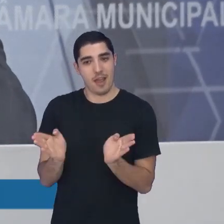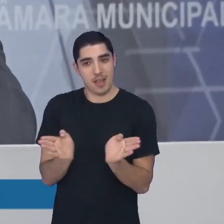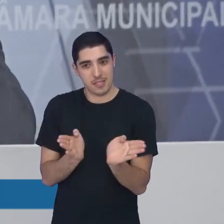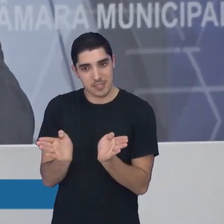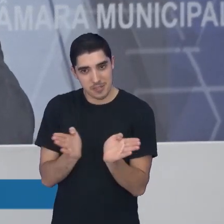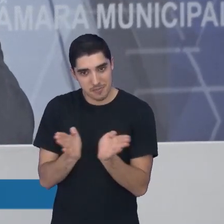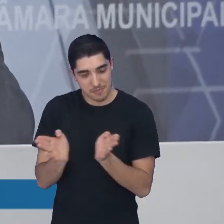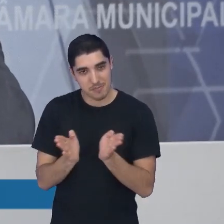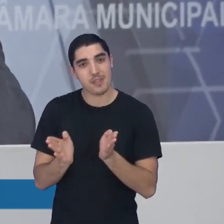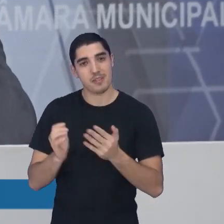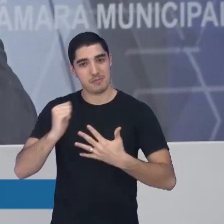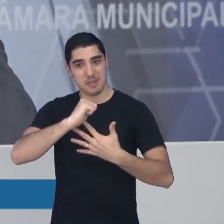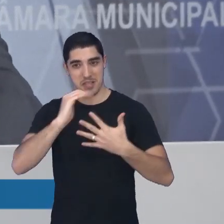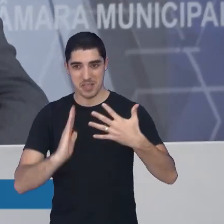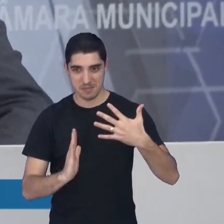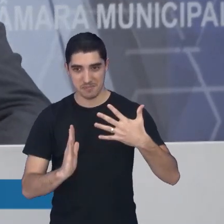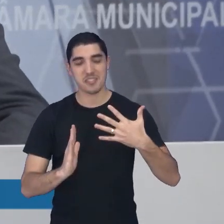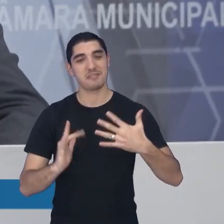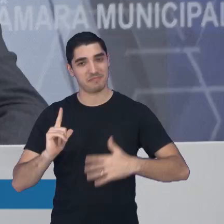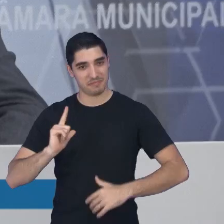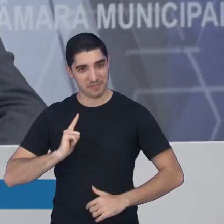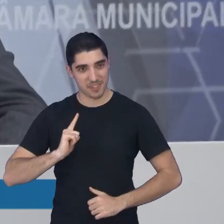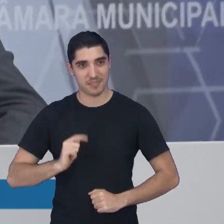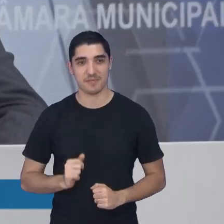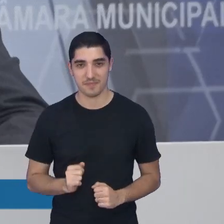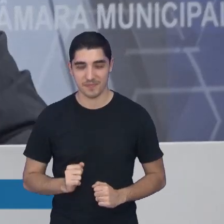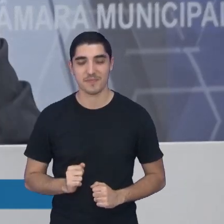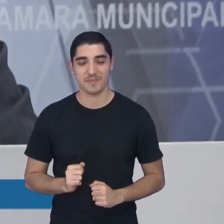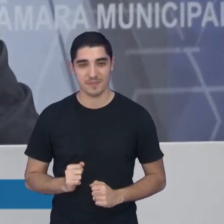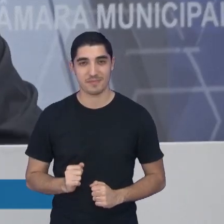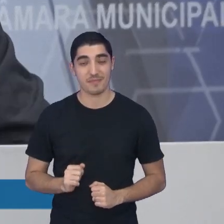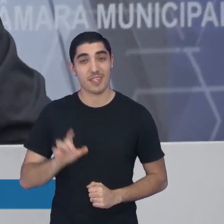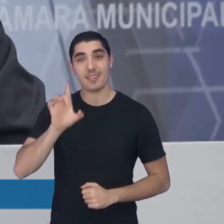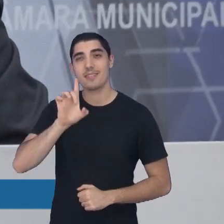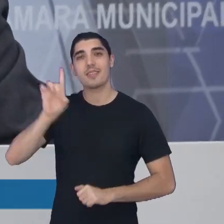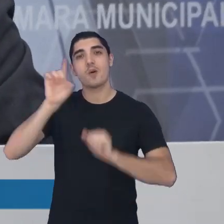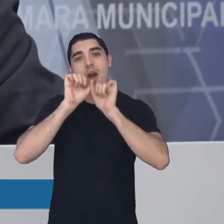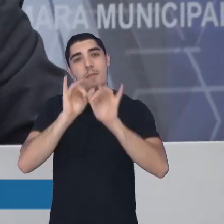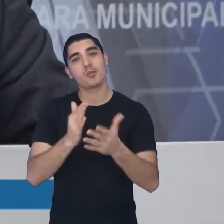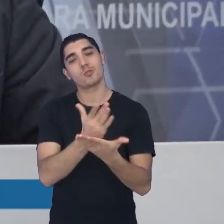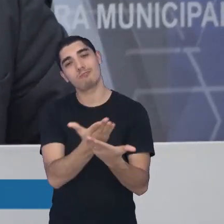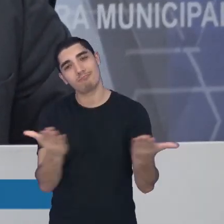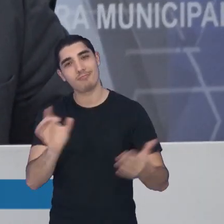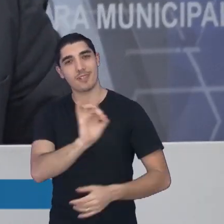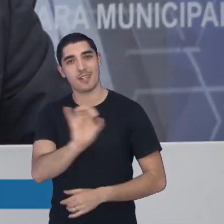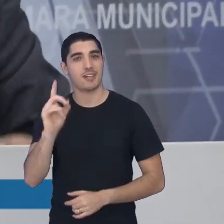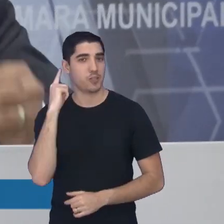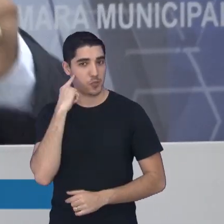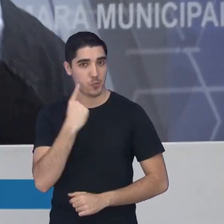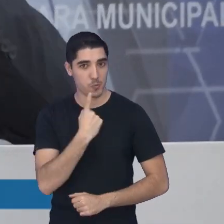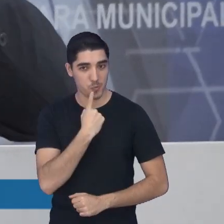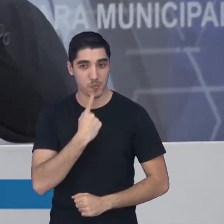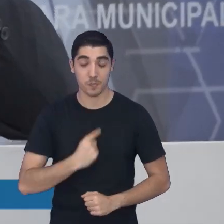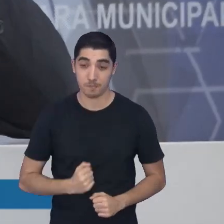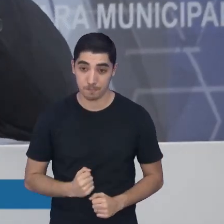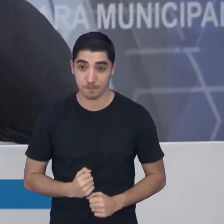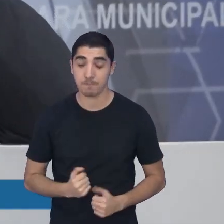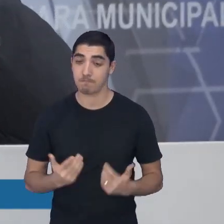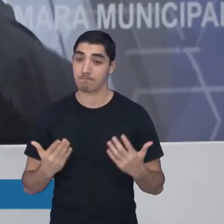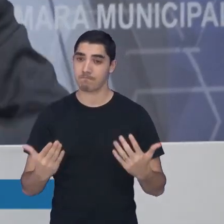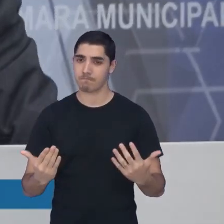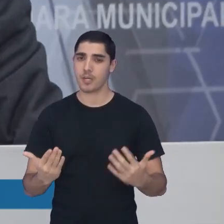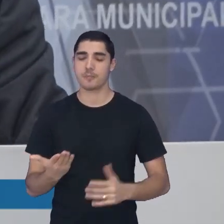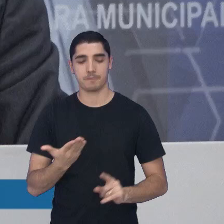pela linguagem brasileira de sinais. Que Deus possa abençoar a cada um de vocês. Prezado